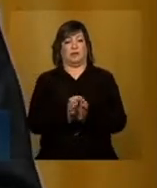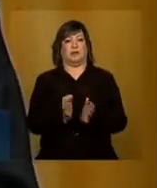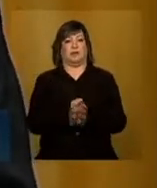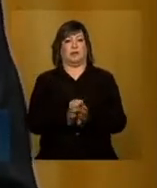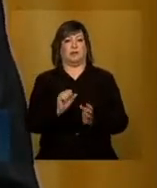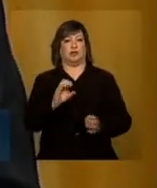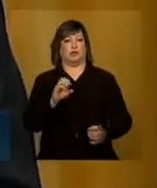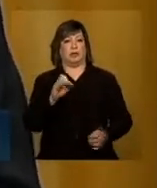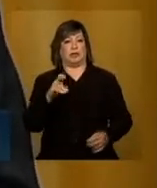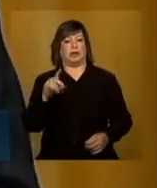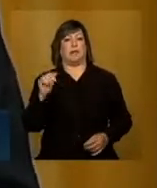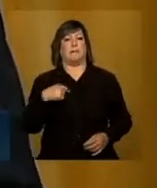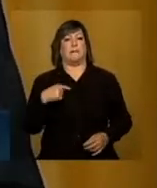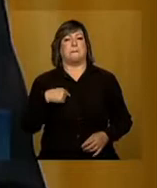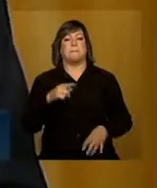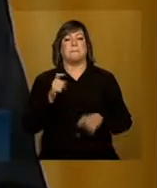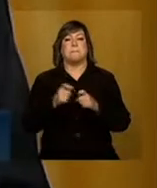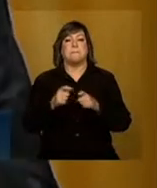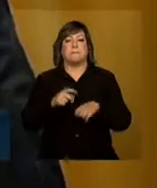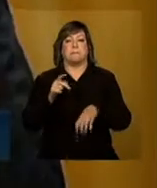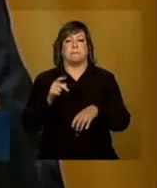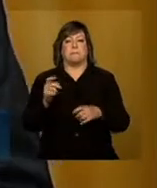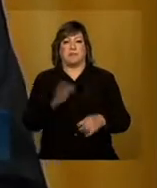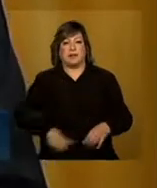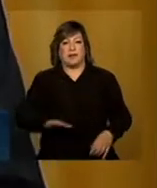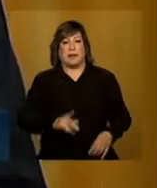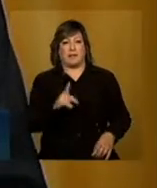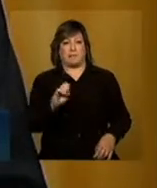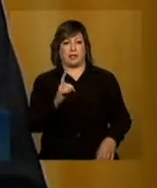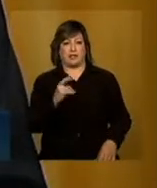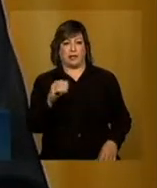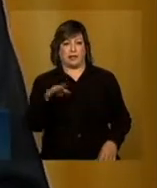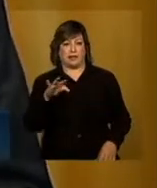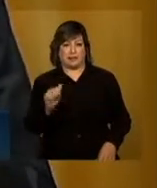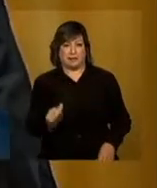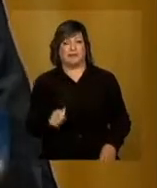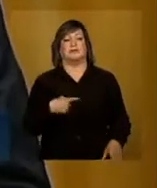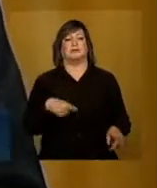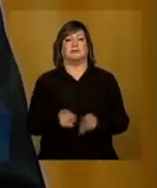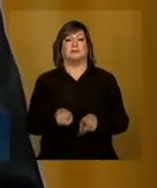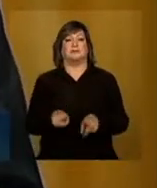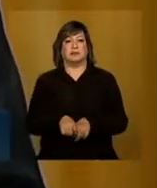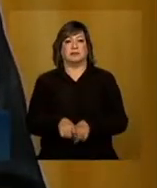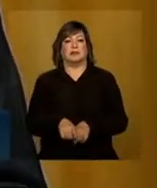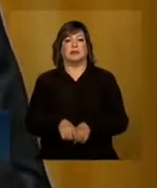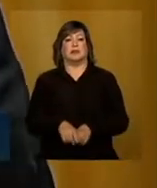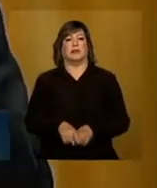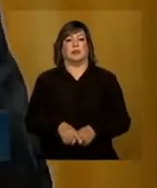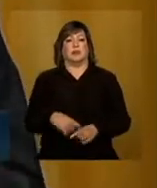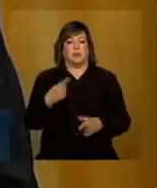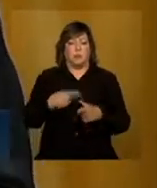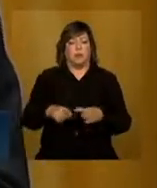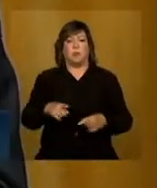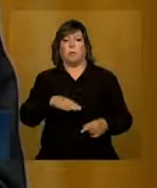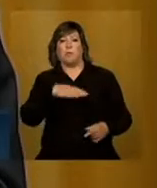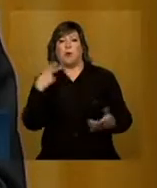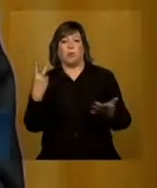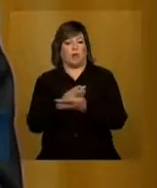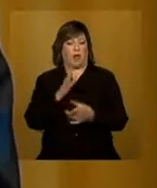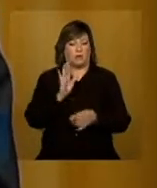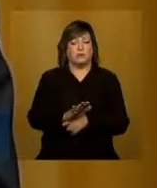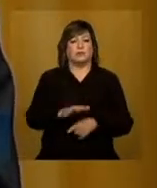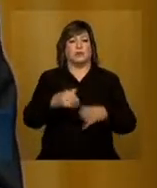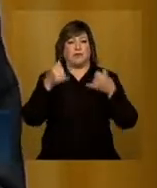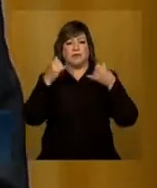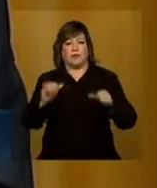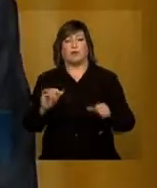Intensiva. Temos feito treinamento aos milhares de profissionais de ressuscitação, de prevenção